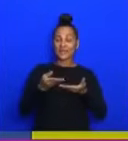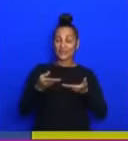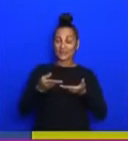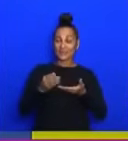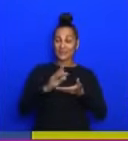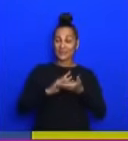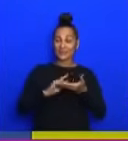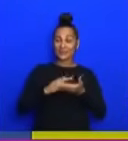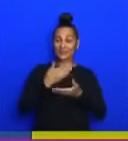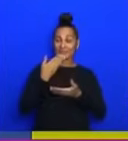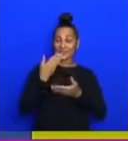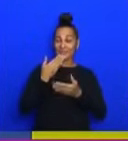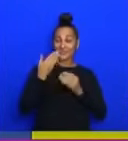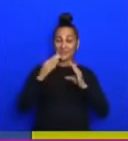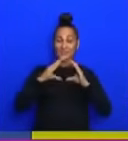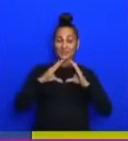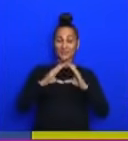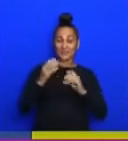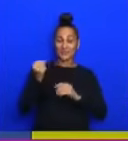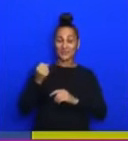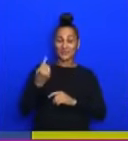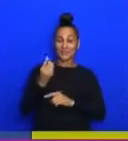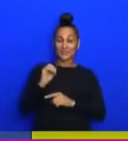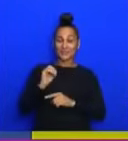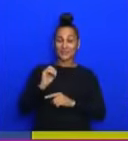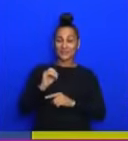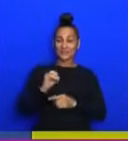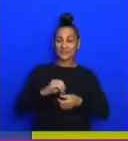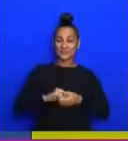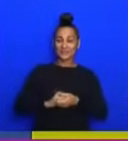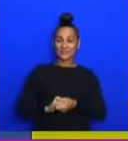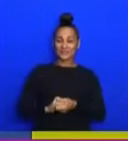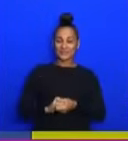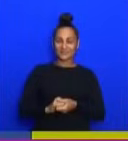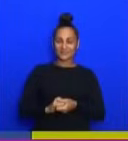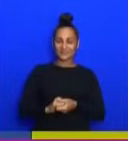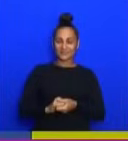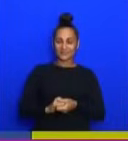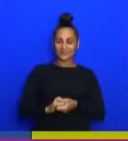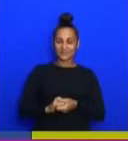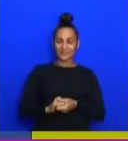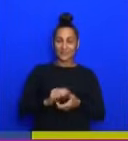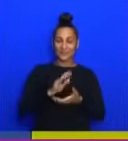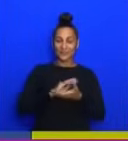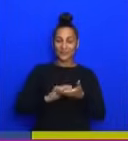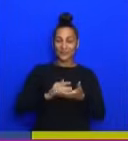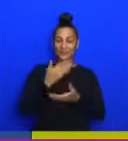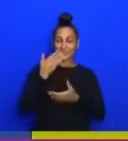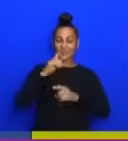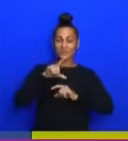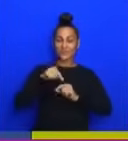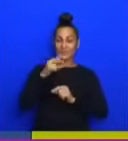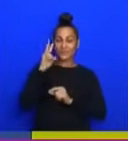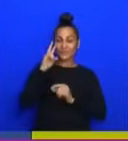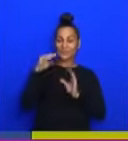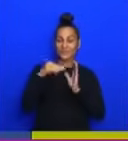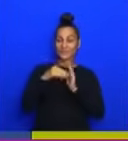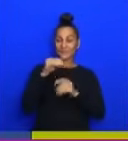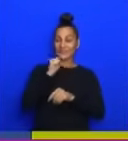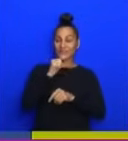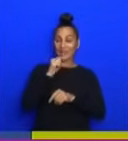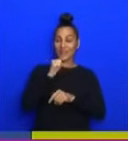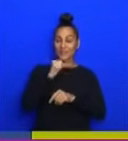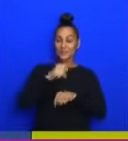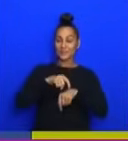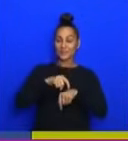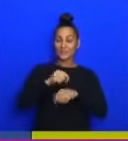Loto Fácil. Bola branca, número 10. Branca, 10. Loto Fácil com sorteios de segunda a sábado